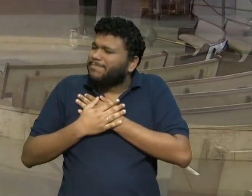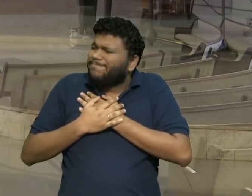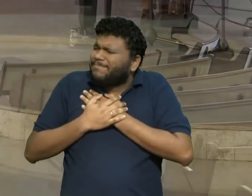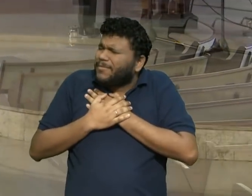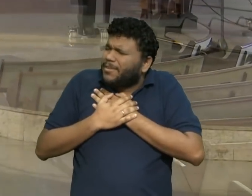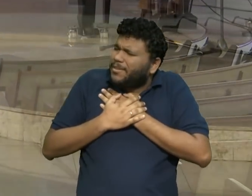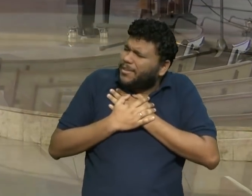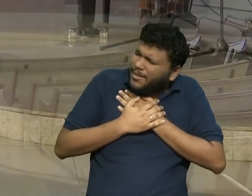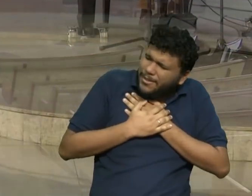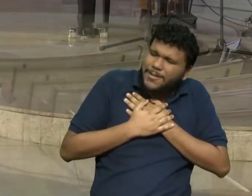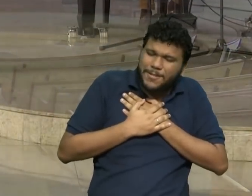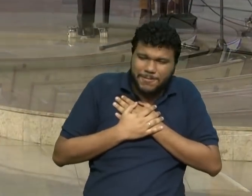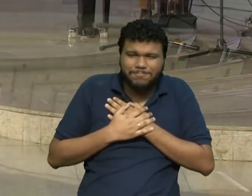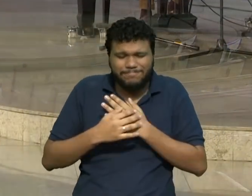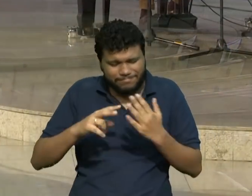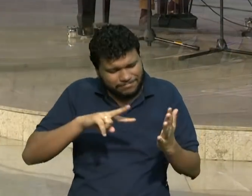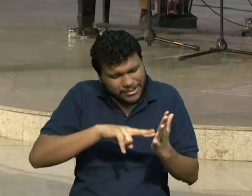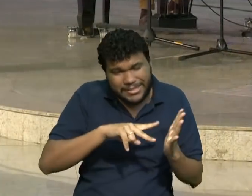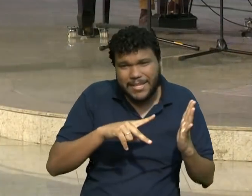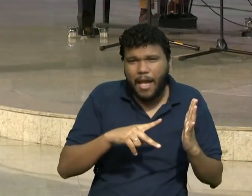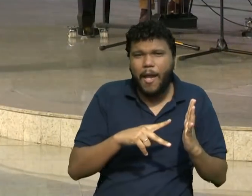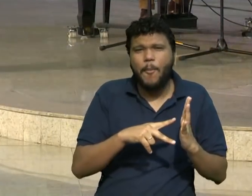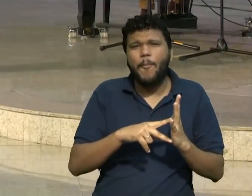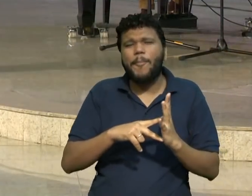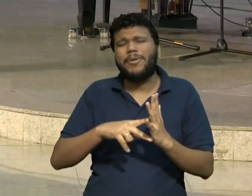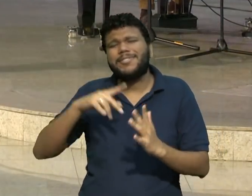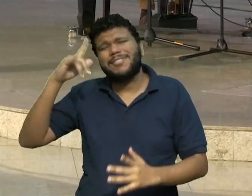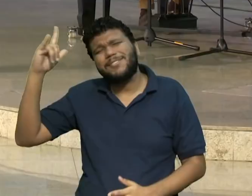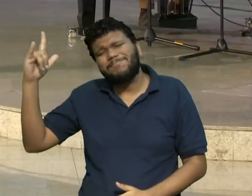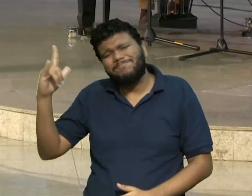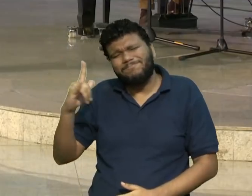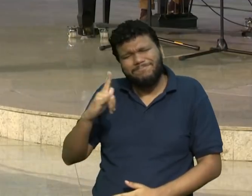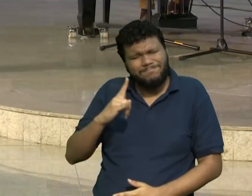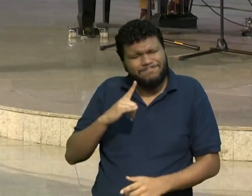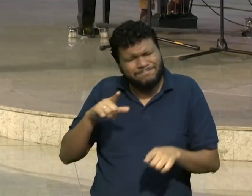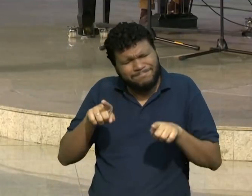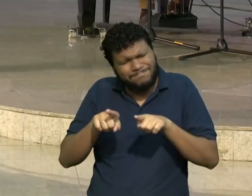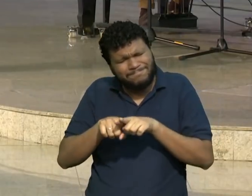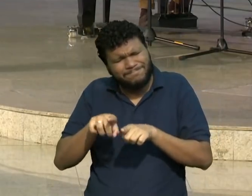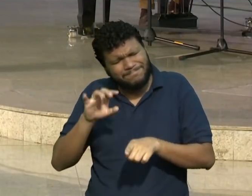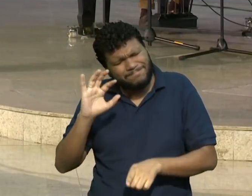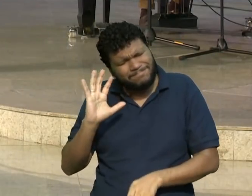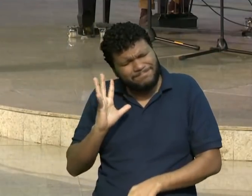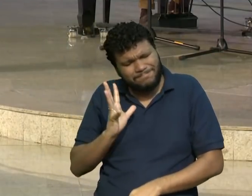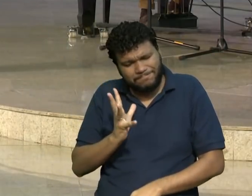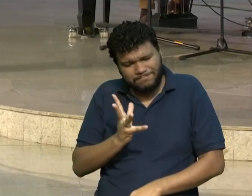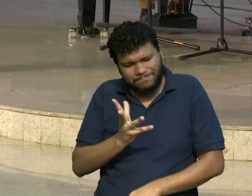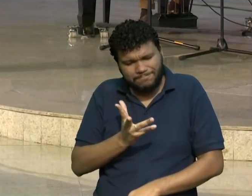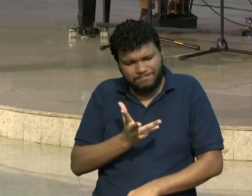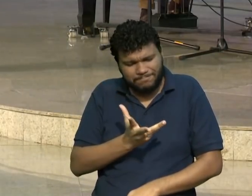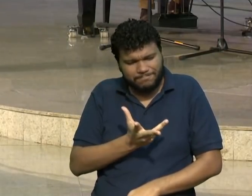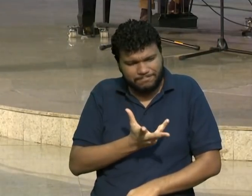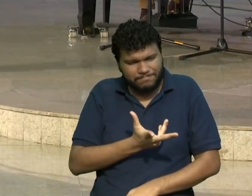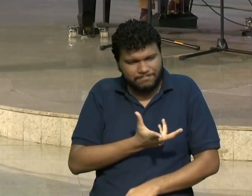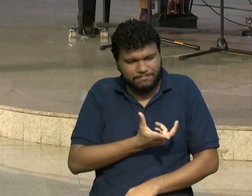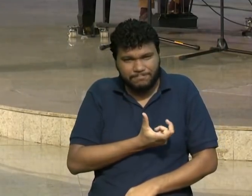eu entendo amor que me salvou a